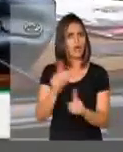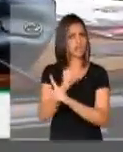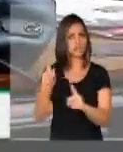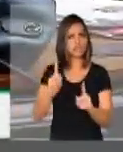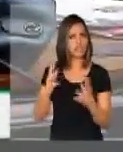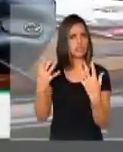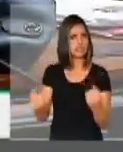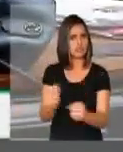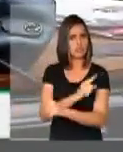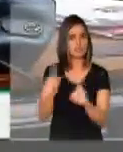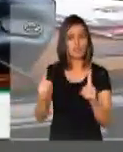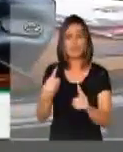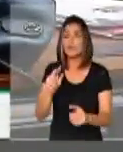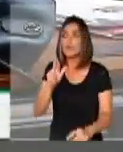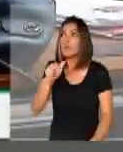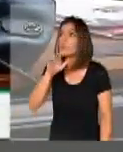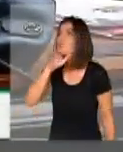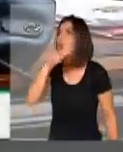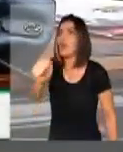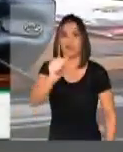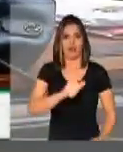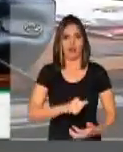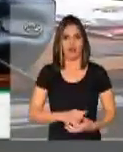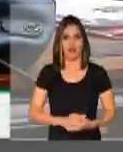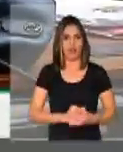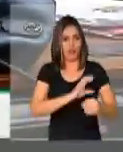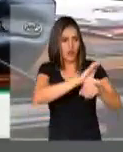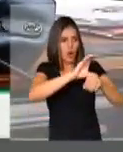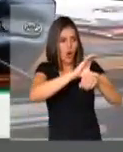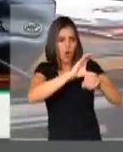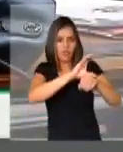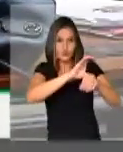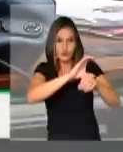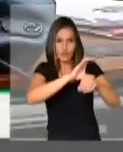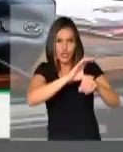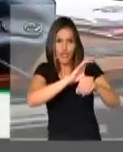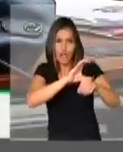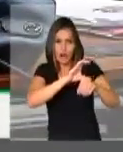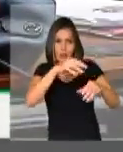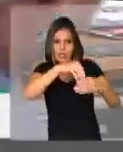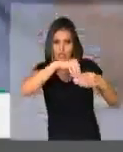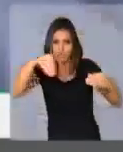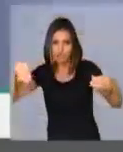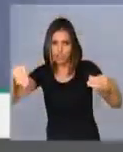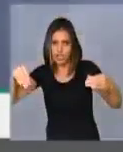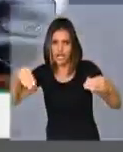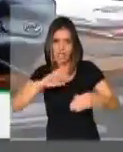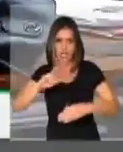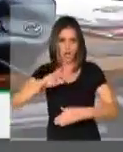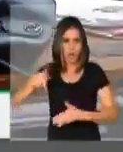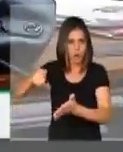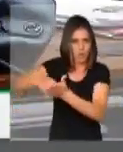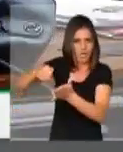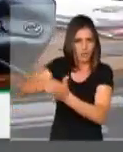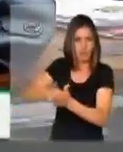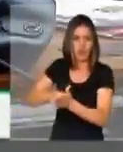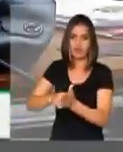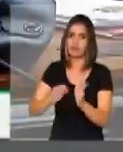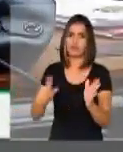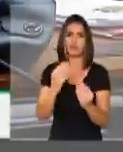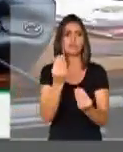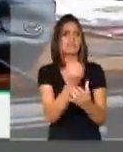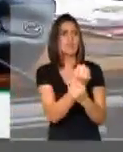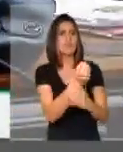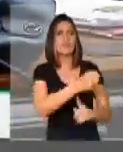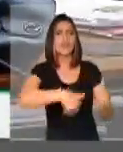branco. Em hipótese alguma, desconstitucionalizar a Previdência podemos também desconstitucionalizar a